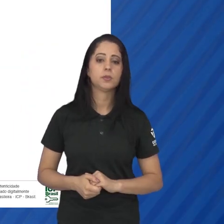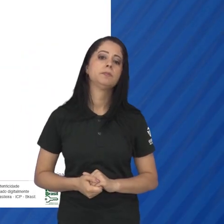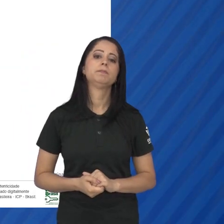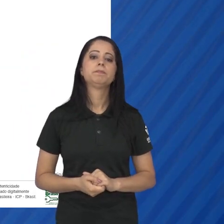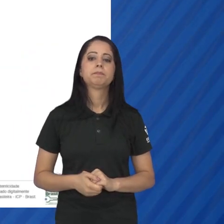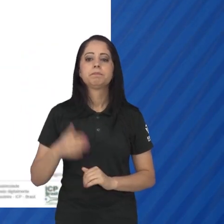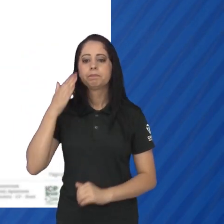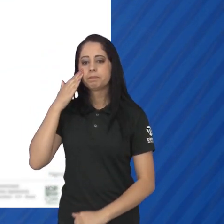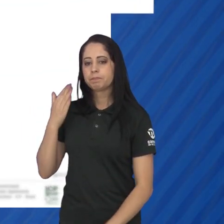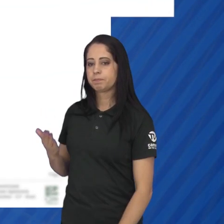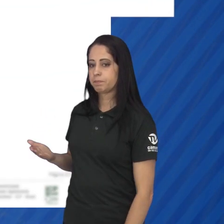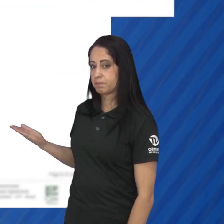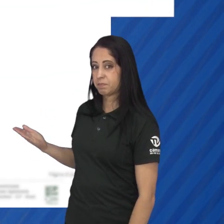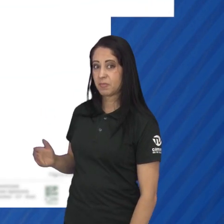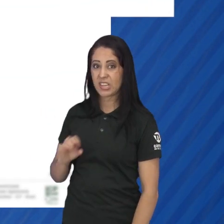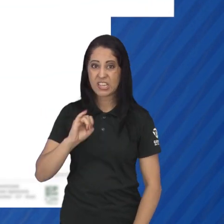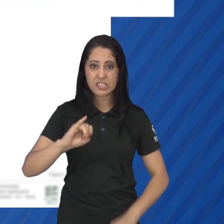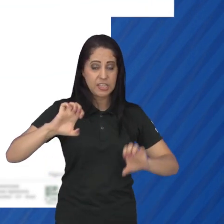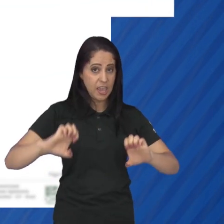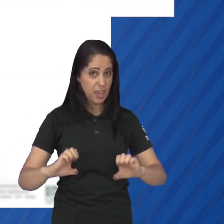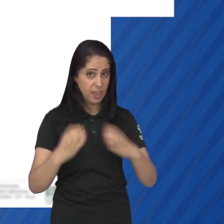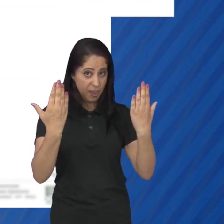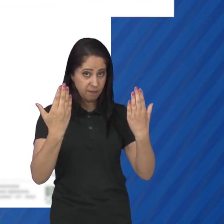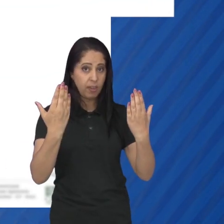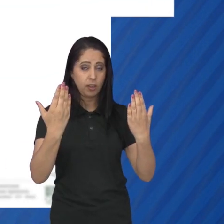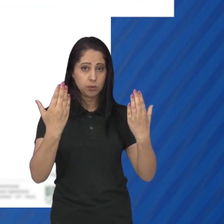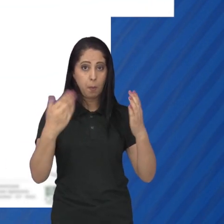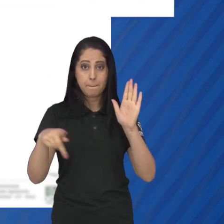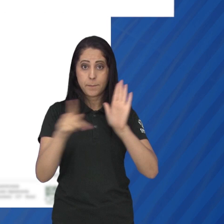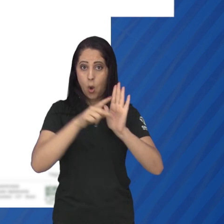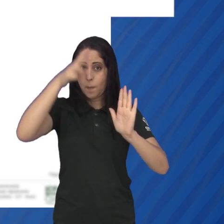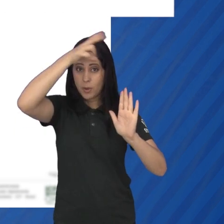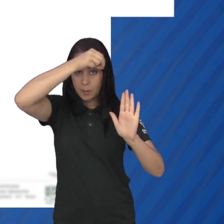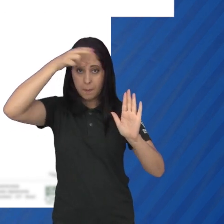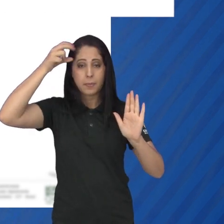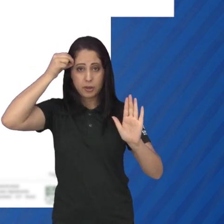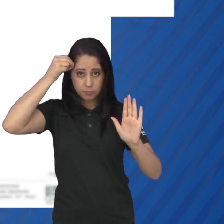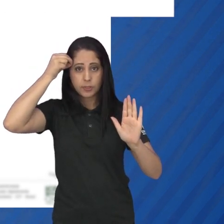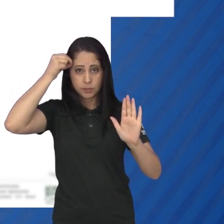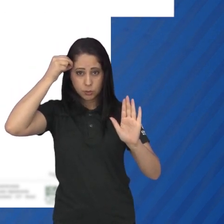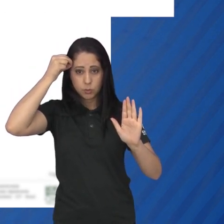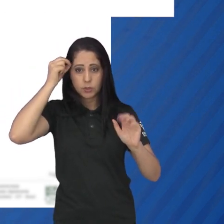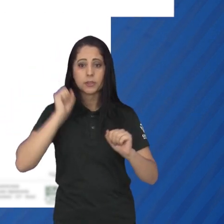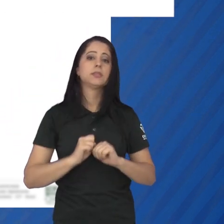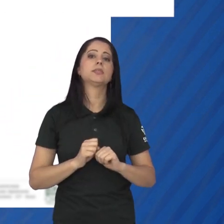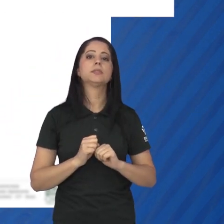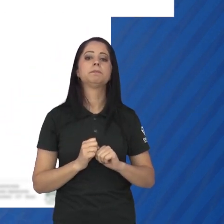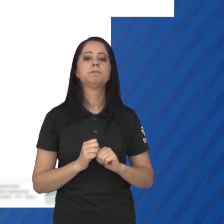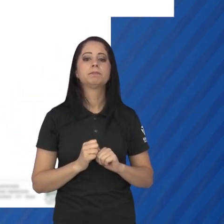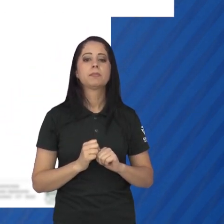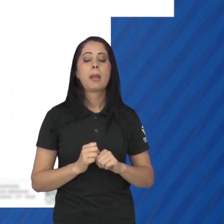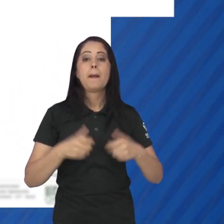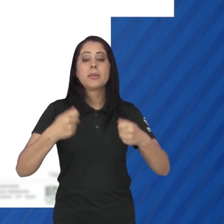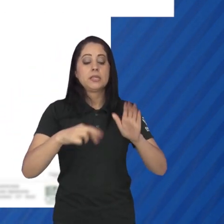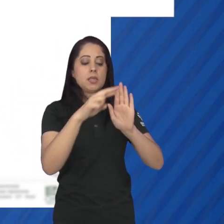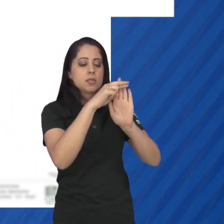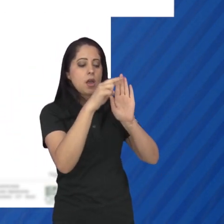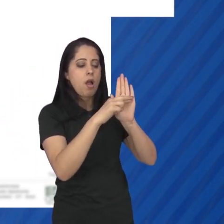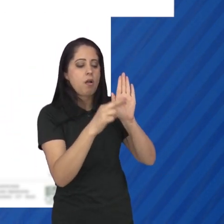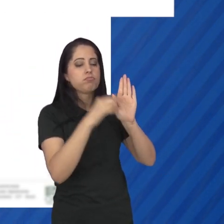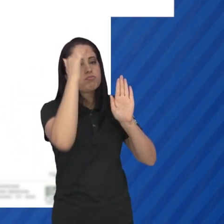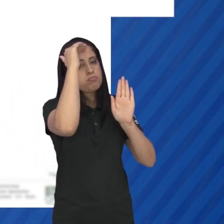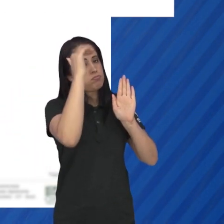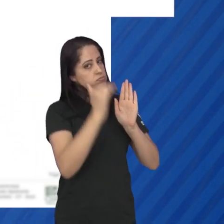De acordo com o projeto, serviços públicos e eventos patrocinados pelo poder público para pessoas físicas ou